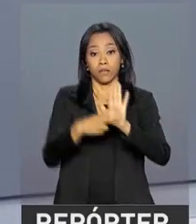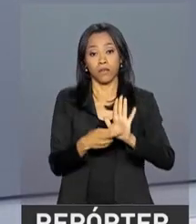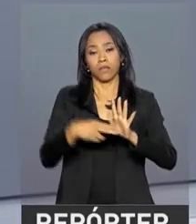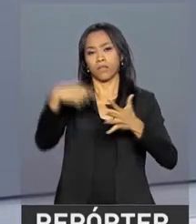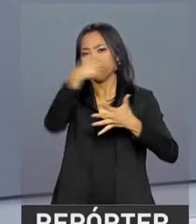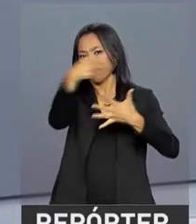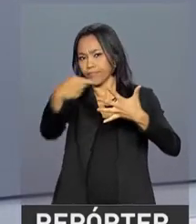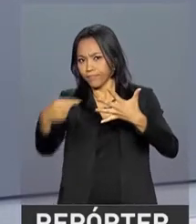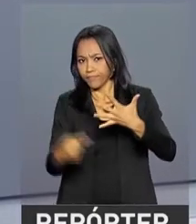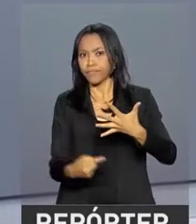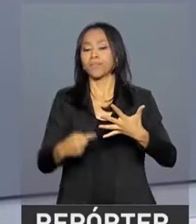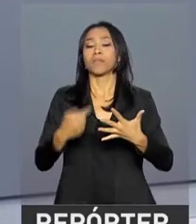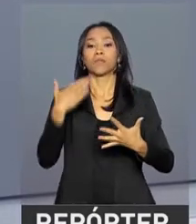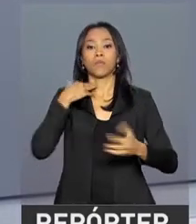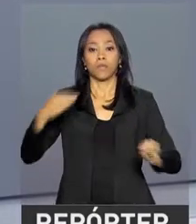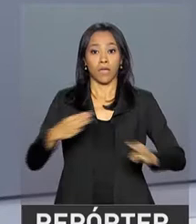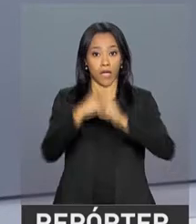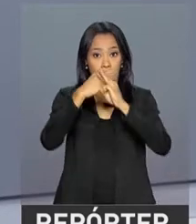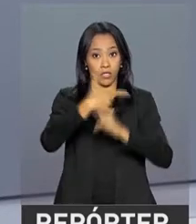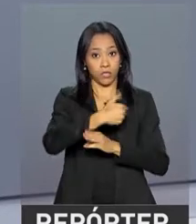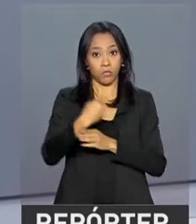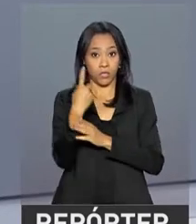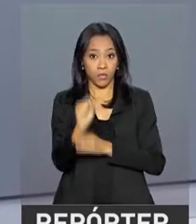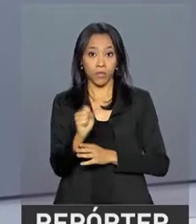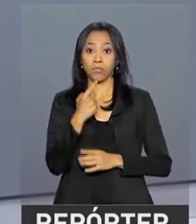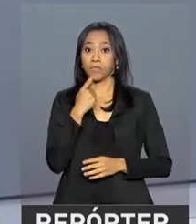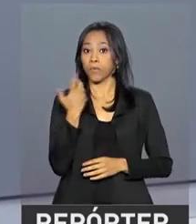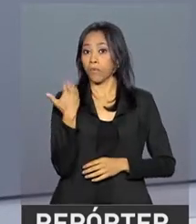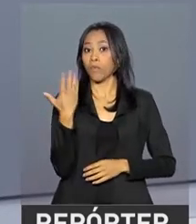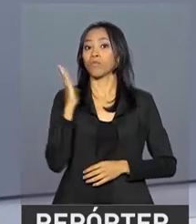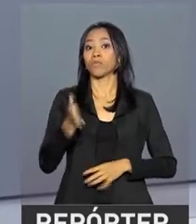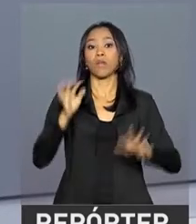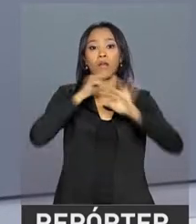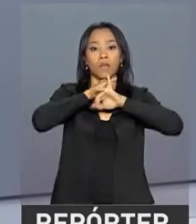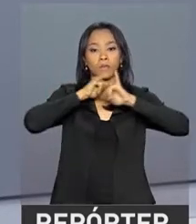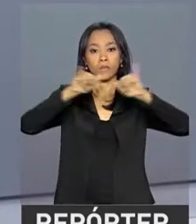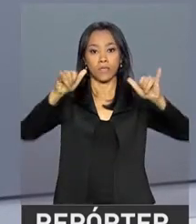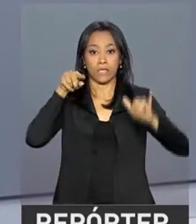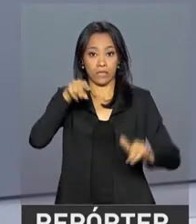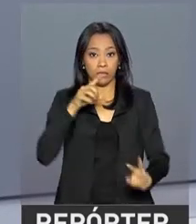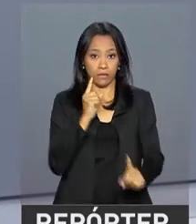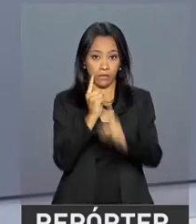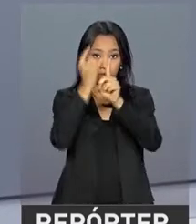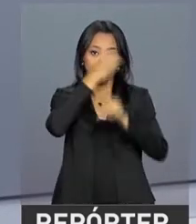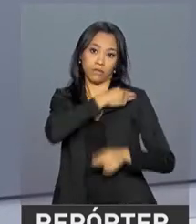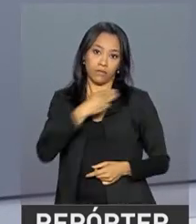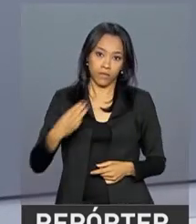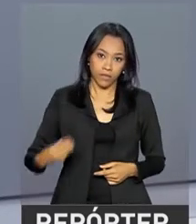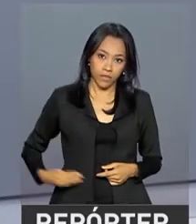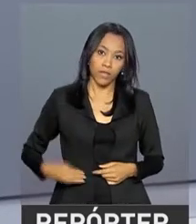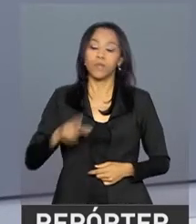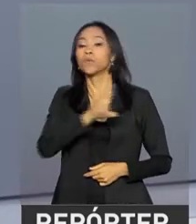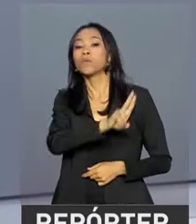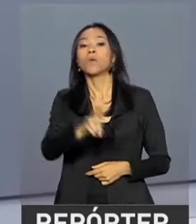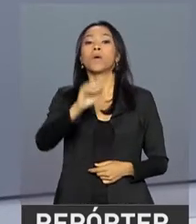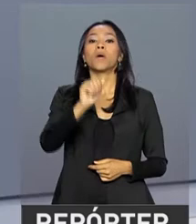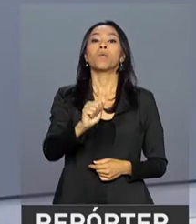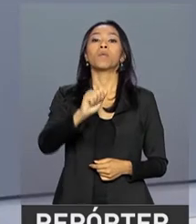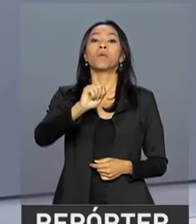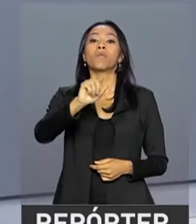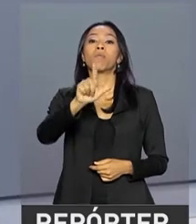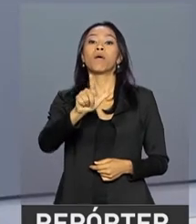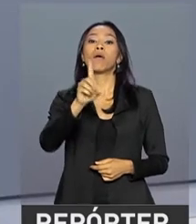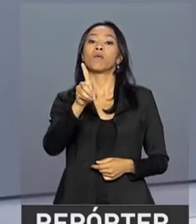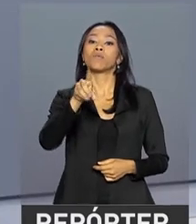para 2018 foram anunciadas agora há pouco durante o evento o ministro das cidades alexandre baldy citou